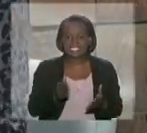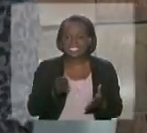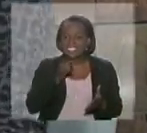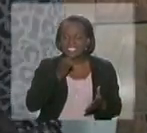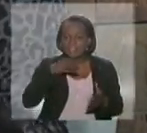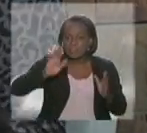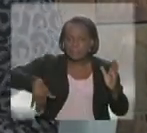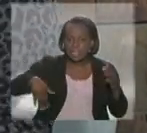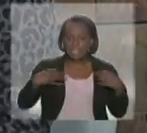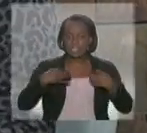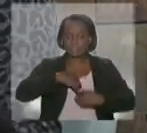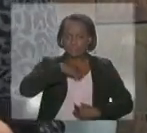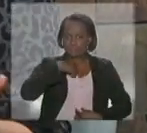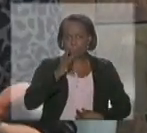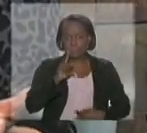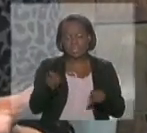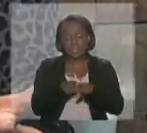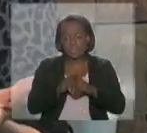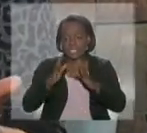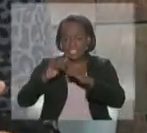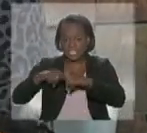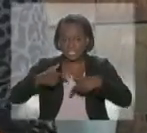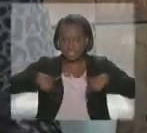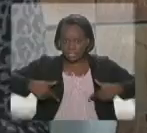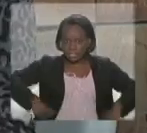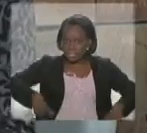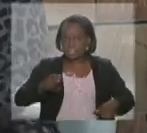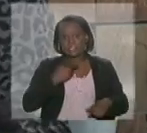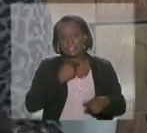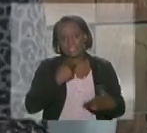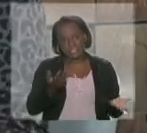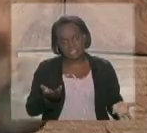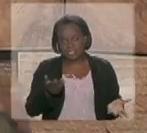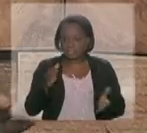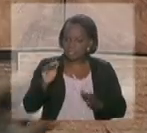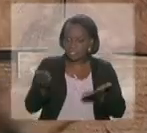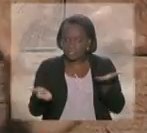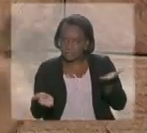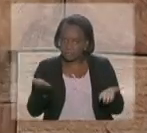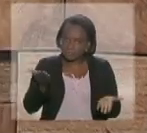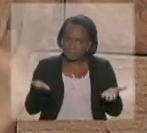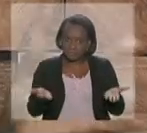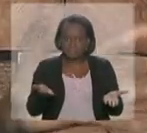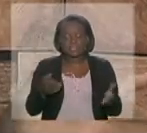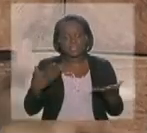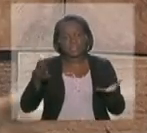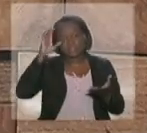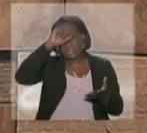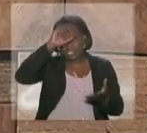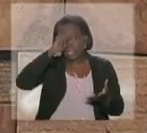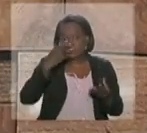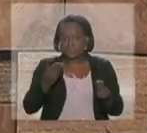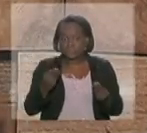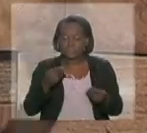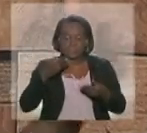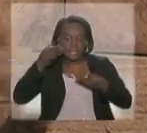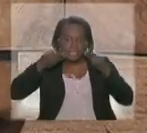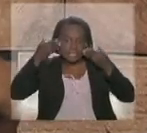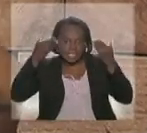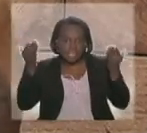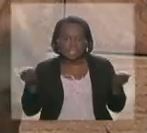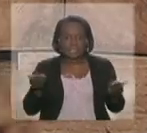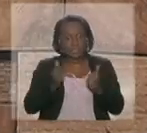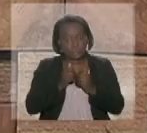sabe aquela coisa você não vai à praia de SM mas também não vai à igreja de bqu então exato tem esse meio tema aí então eu aprendi muito isso assim a me